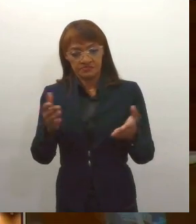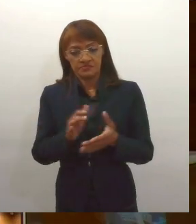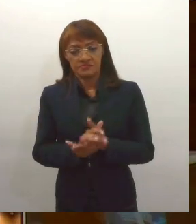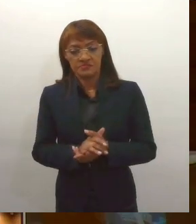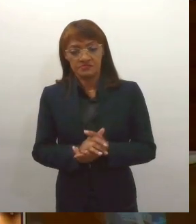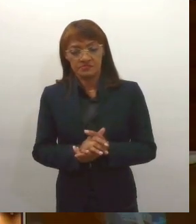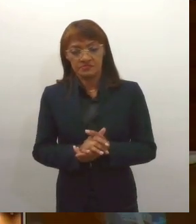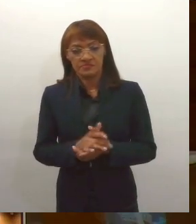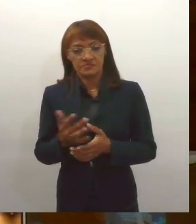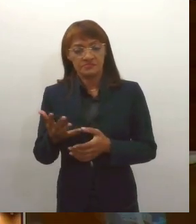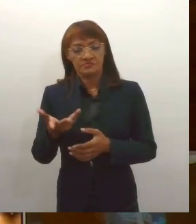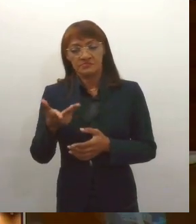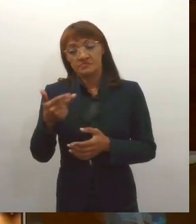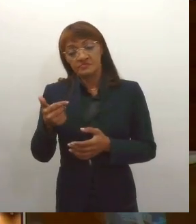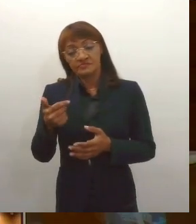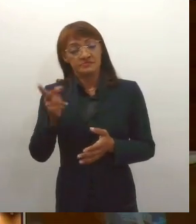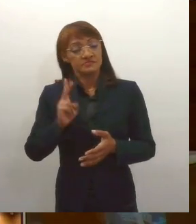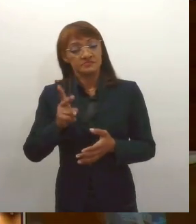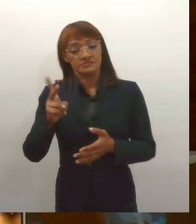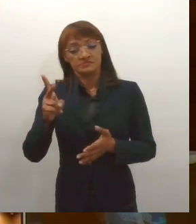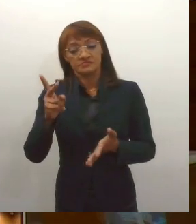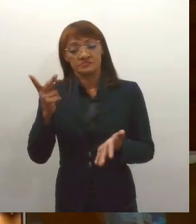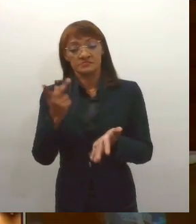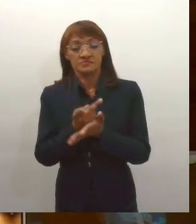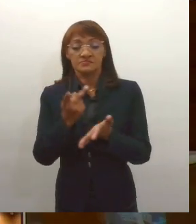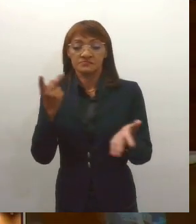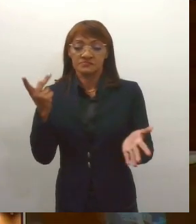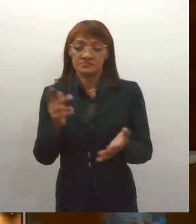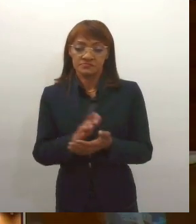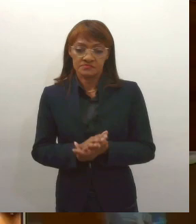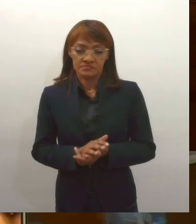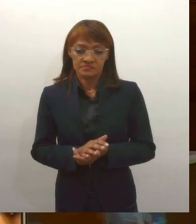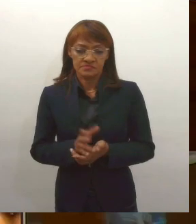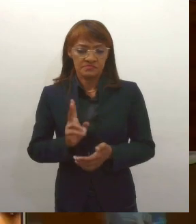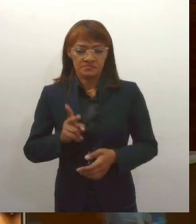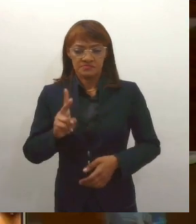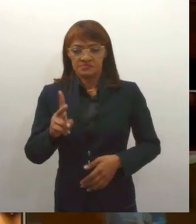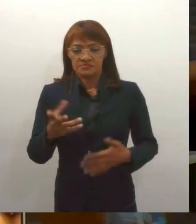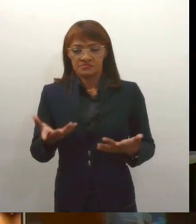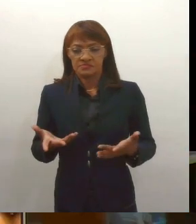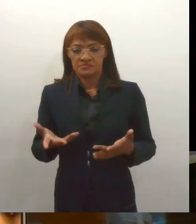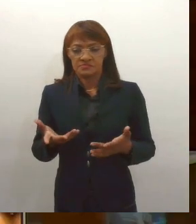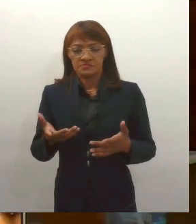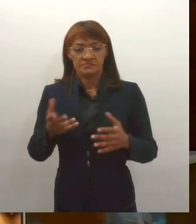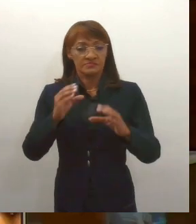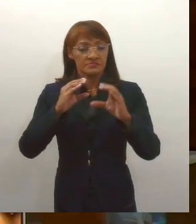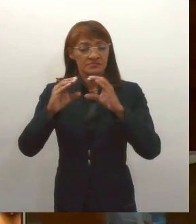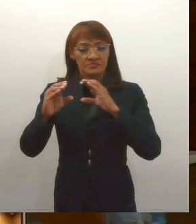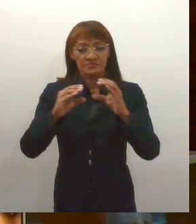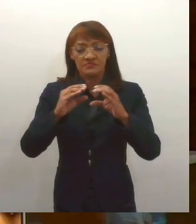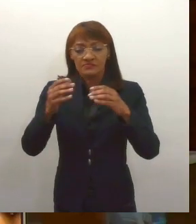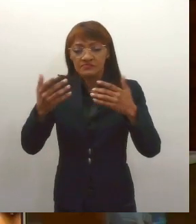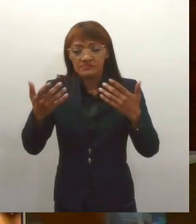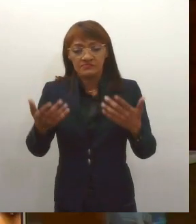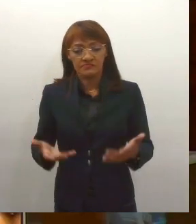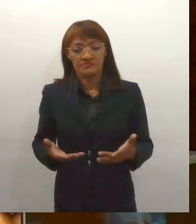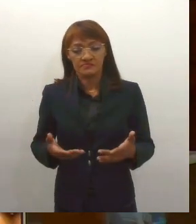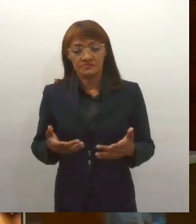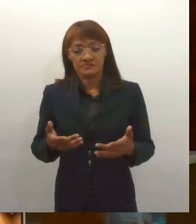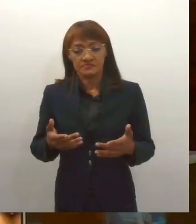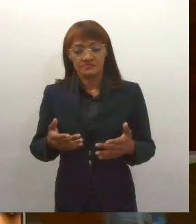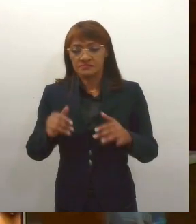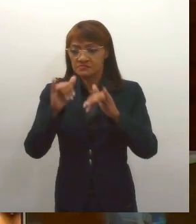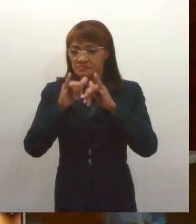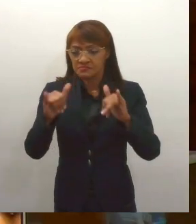principalmente são divulgadas né nos meios de comunicação que e isso só contribui para